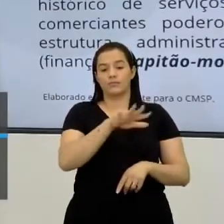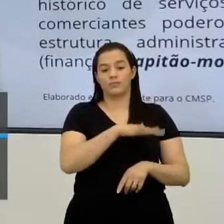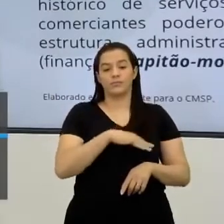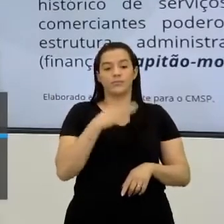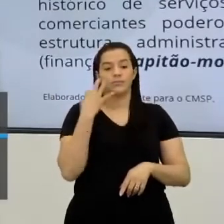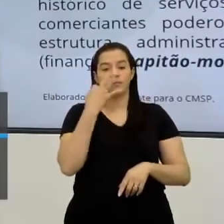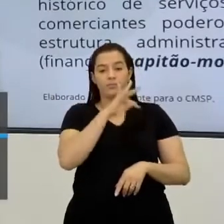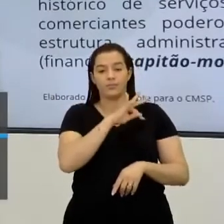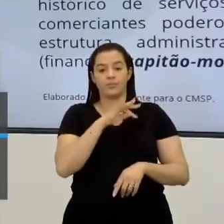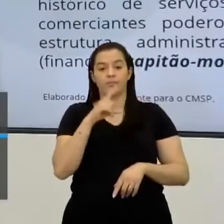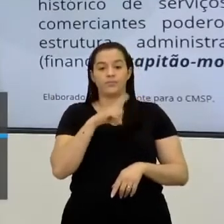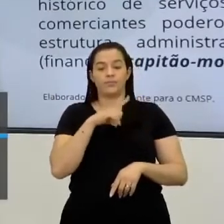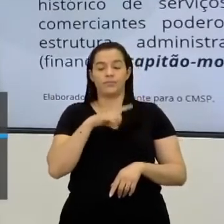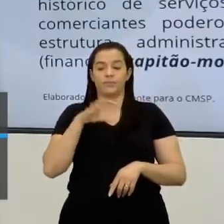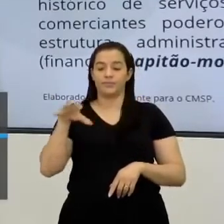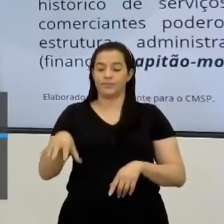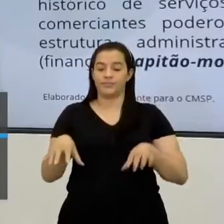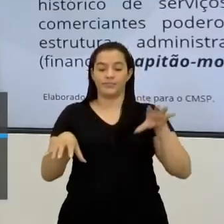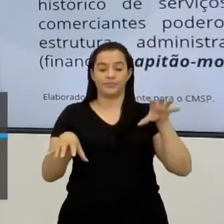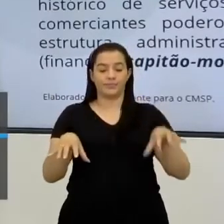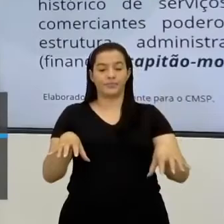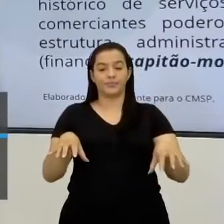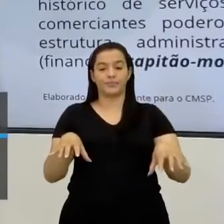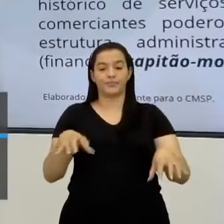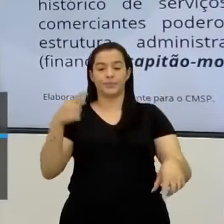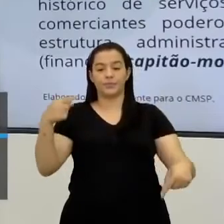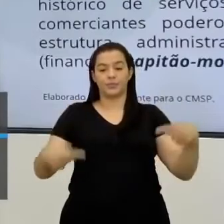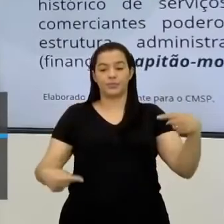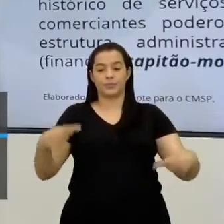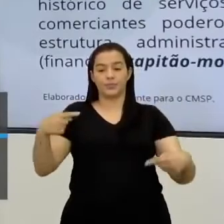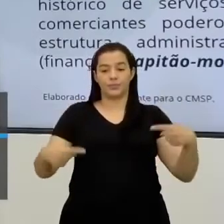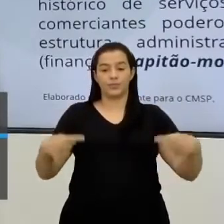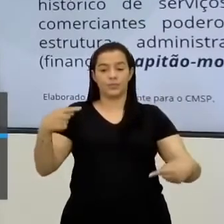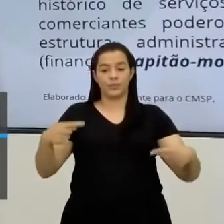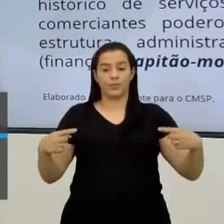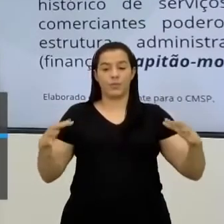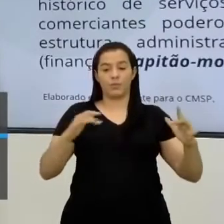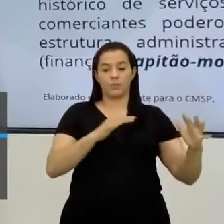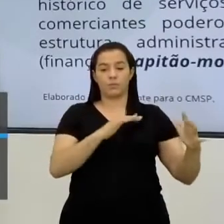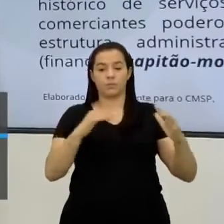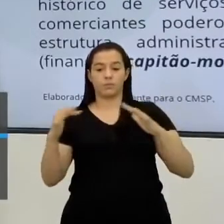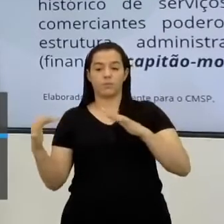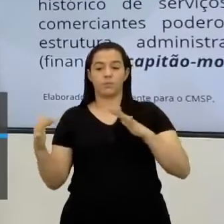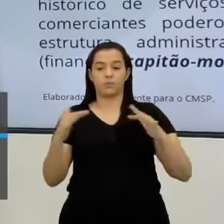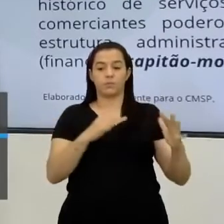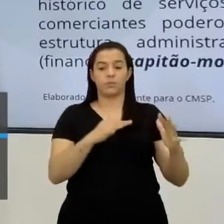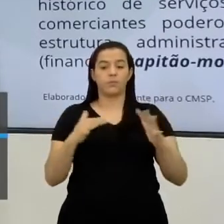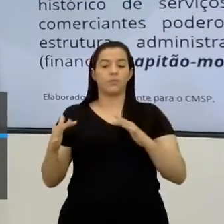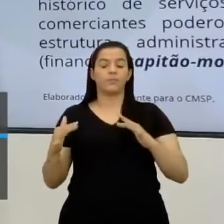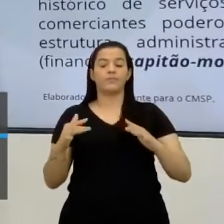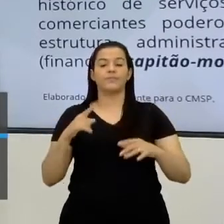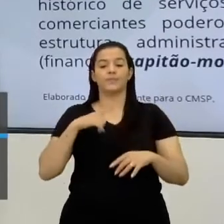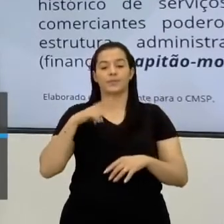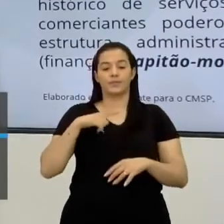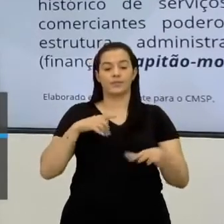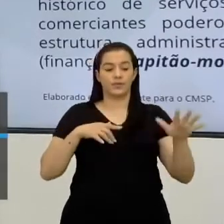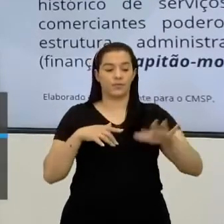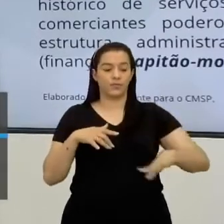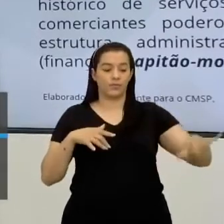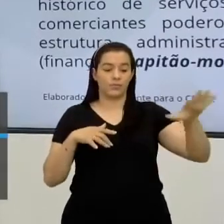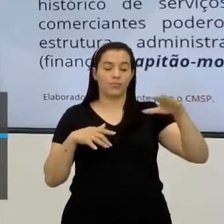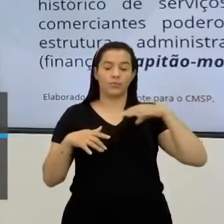dos tamoios. Tinham duas etnias que estavam guerreando ali também. Nós tínhamos o conflito entre portugueses